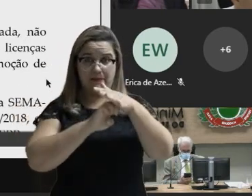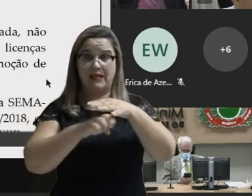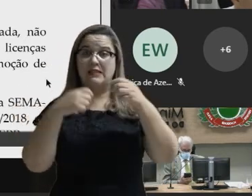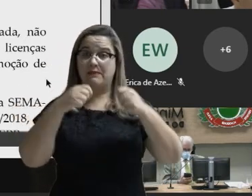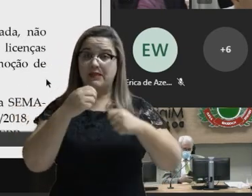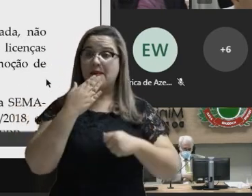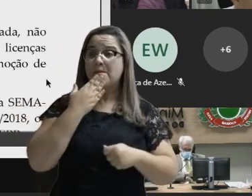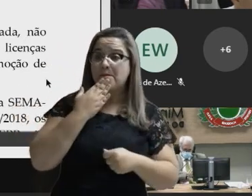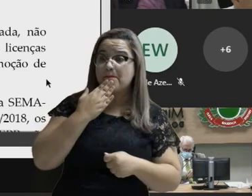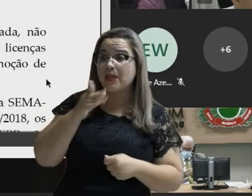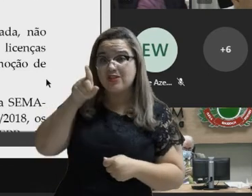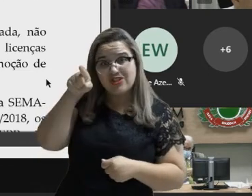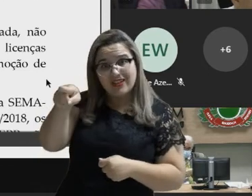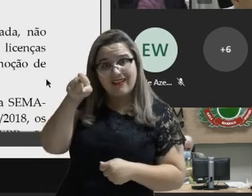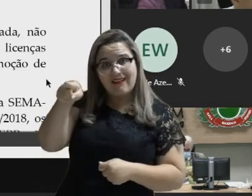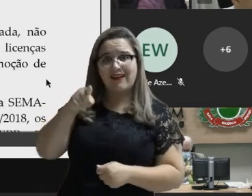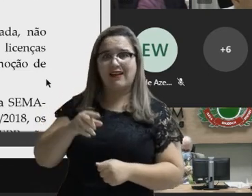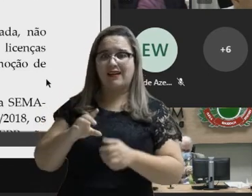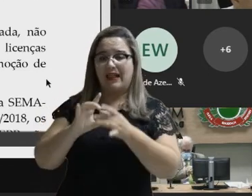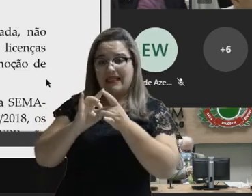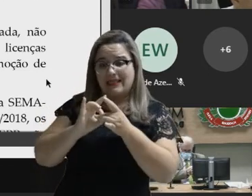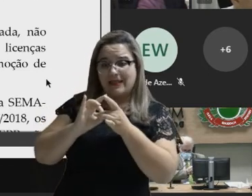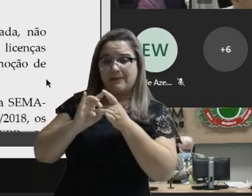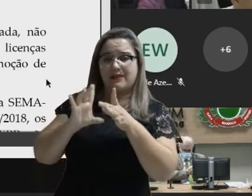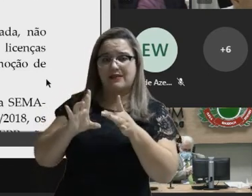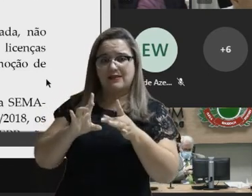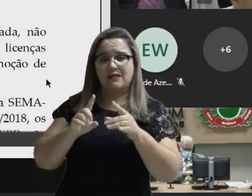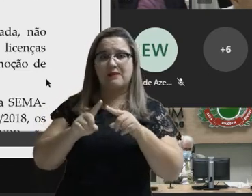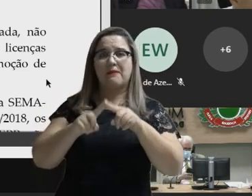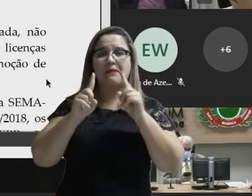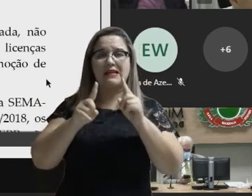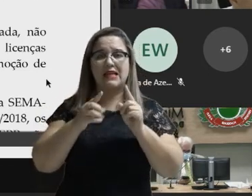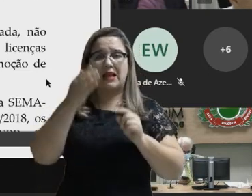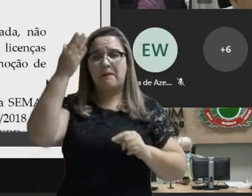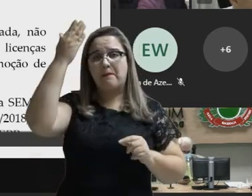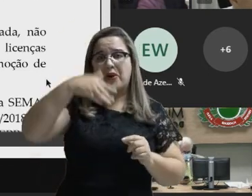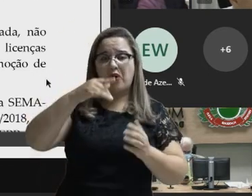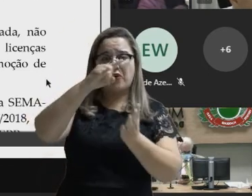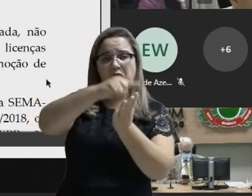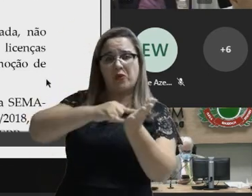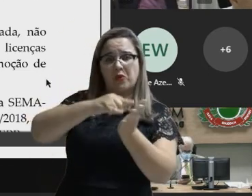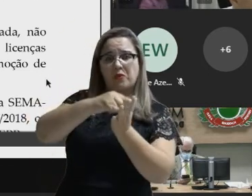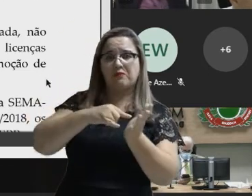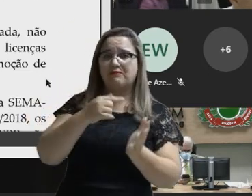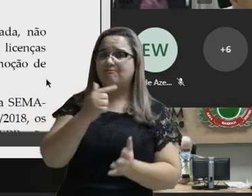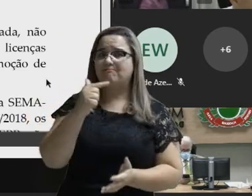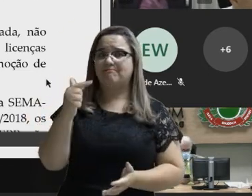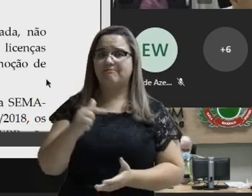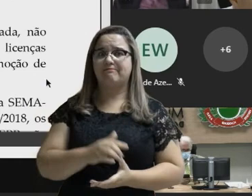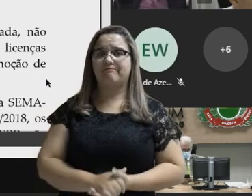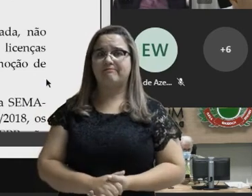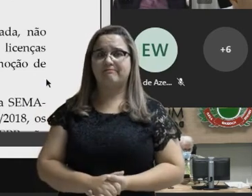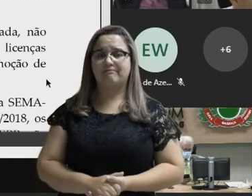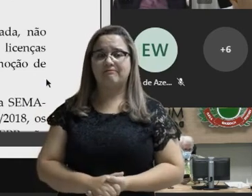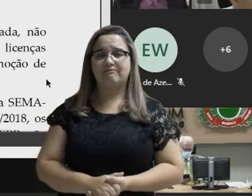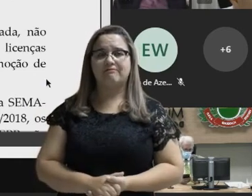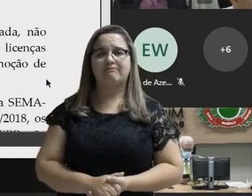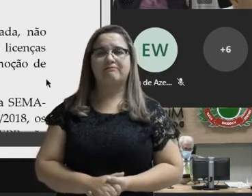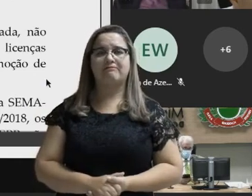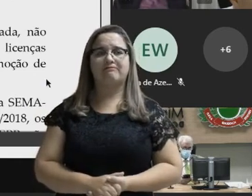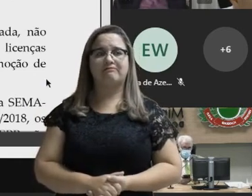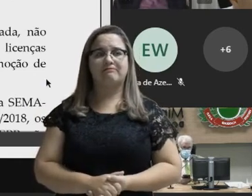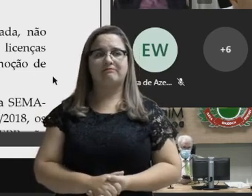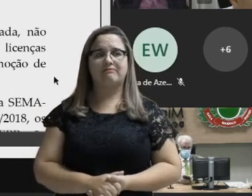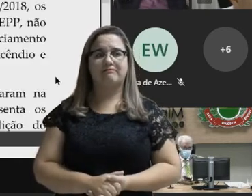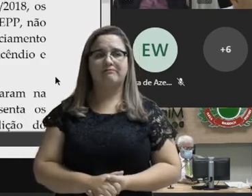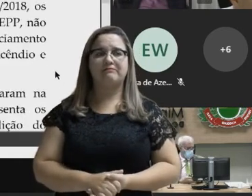para licenciamento, mas ela não apresenta nem o documento, aí a SEMA arquiva. Então, ela